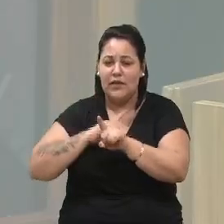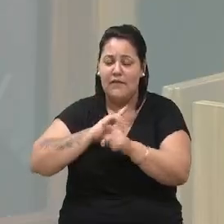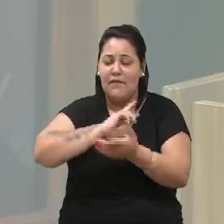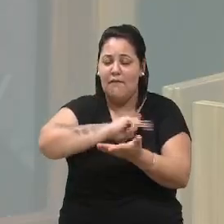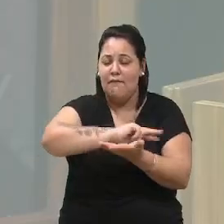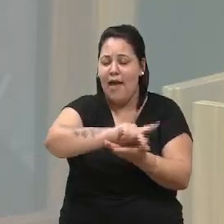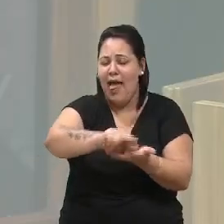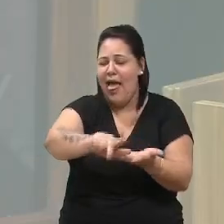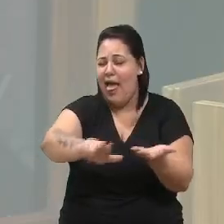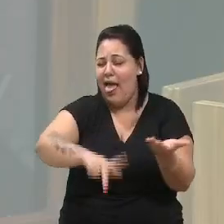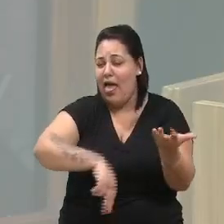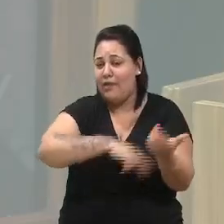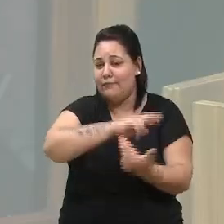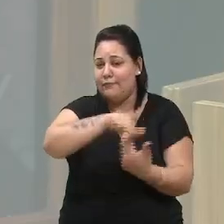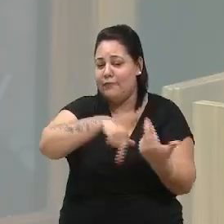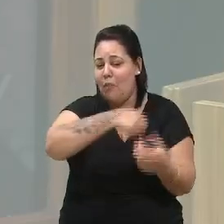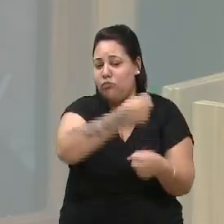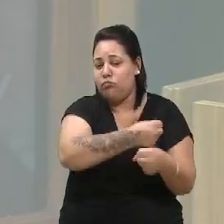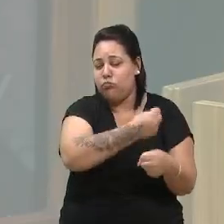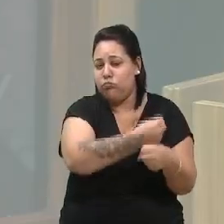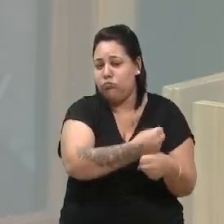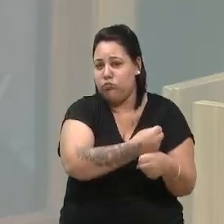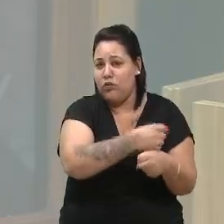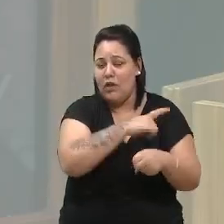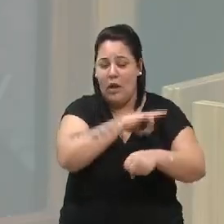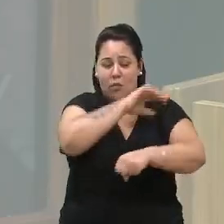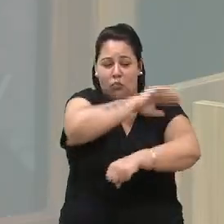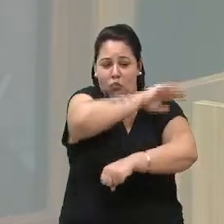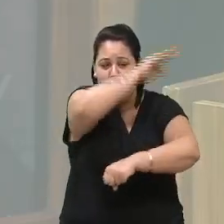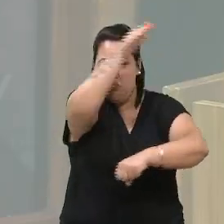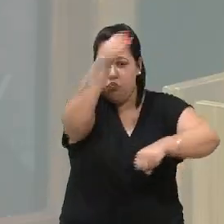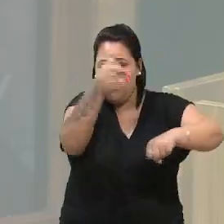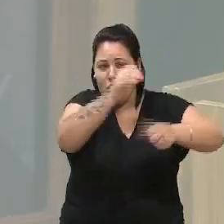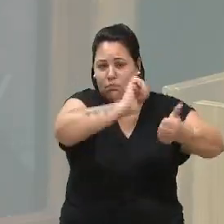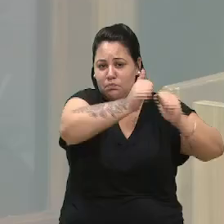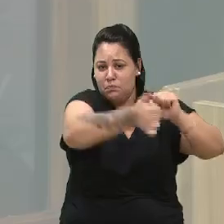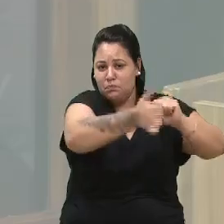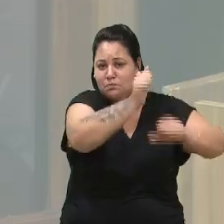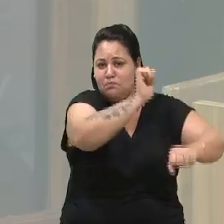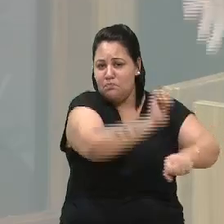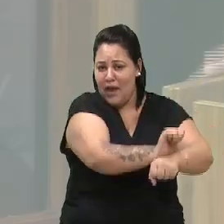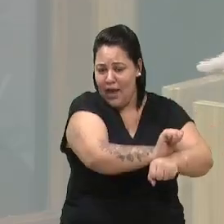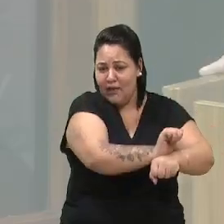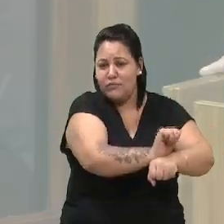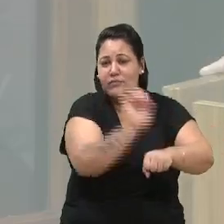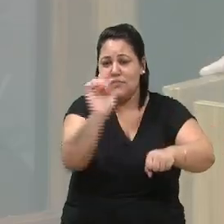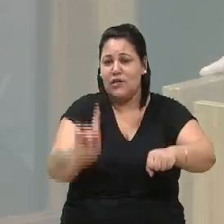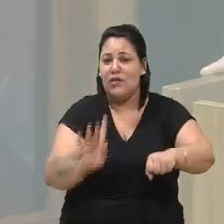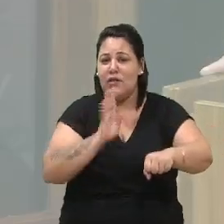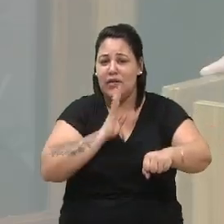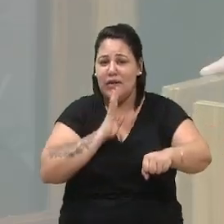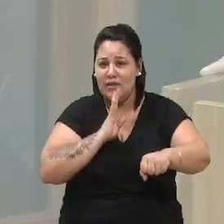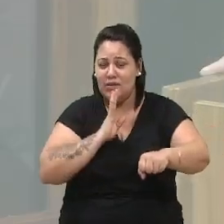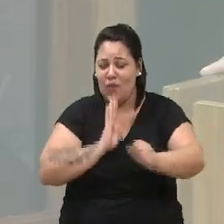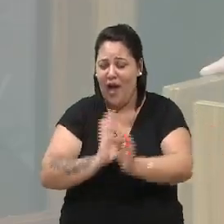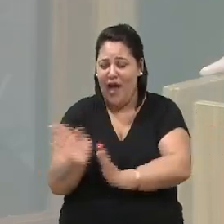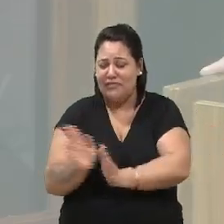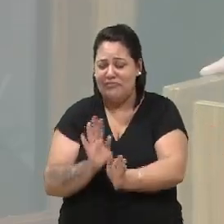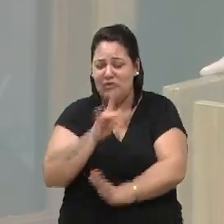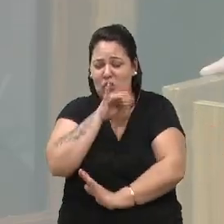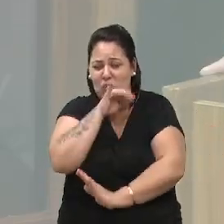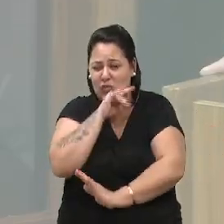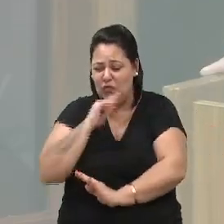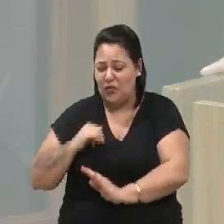reforma. Tem o ginásio interditado, para quem conhece, a escola fica aí numa região... A geografia é ruim, né? Construída ao